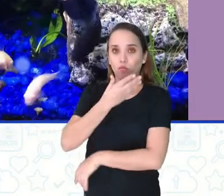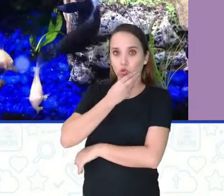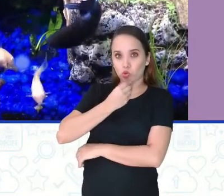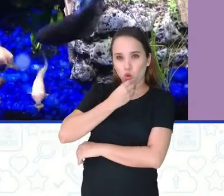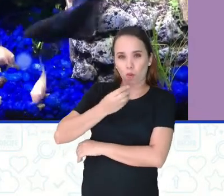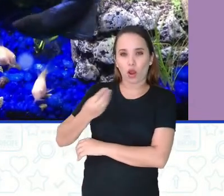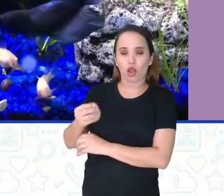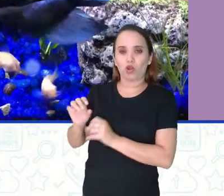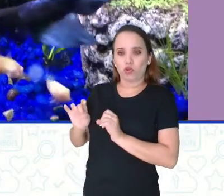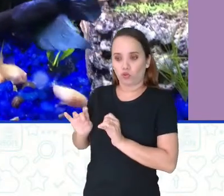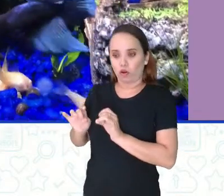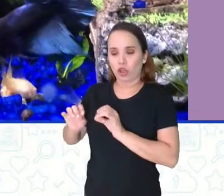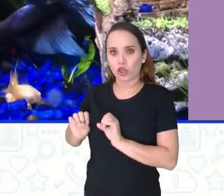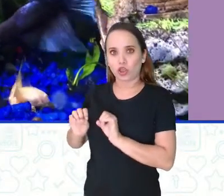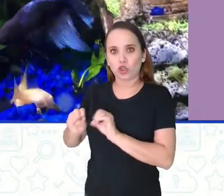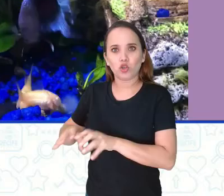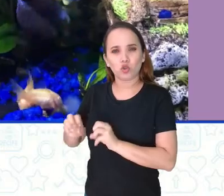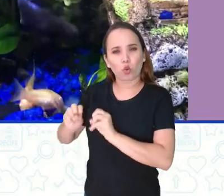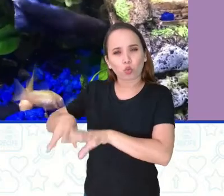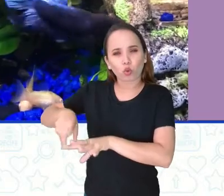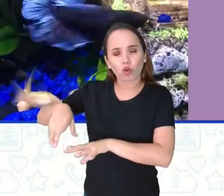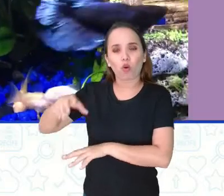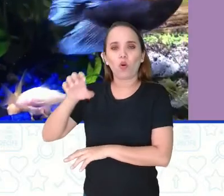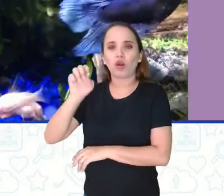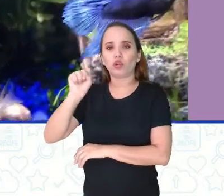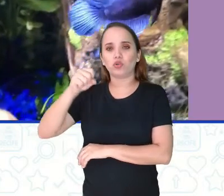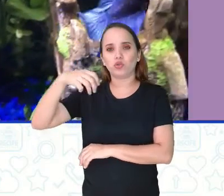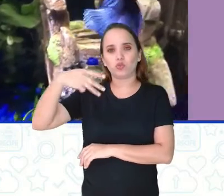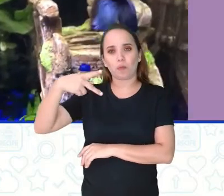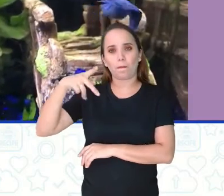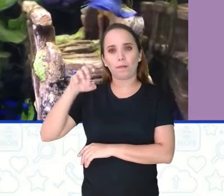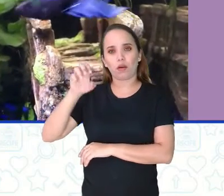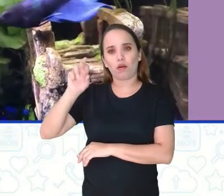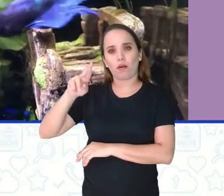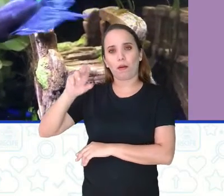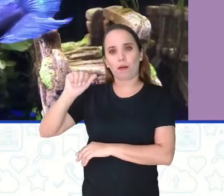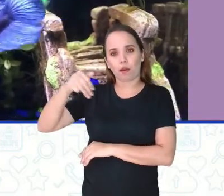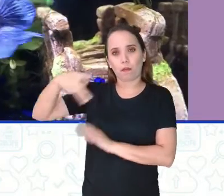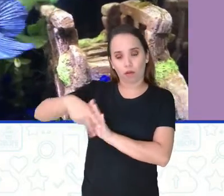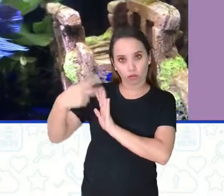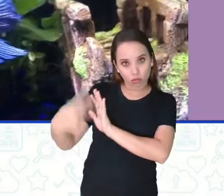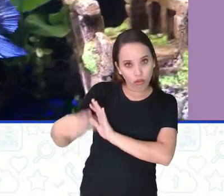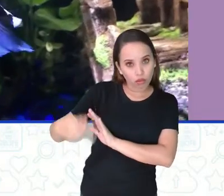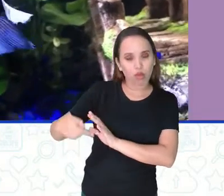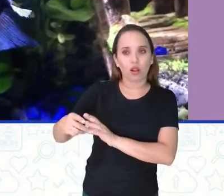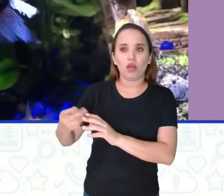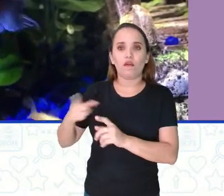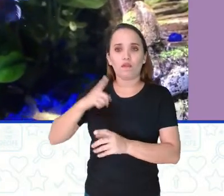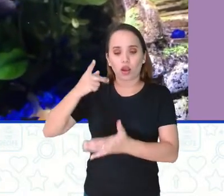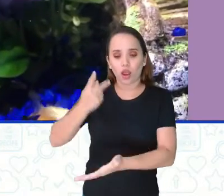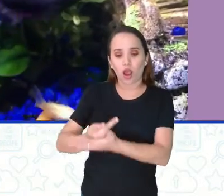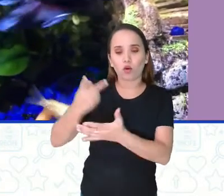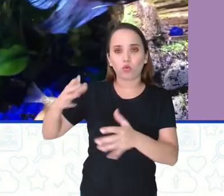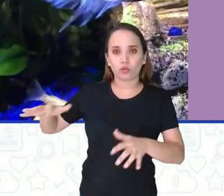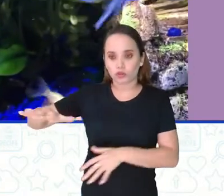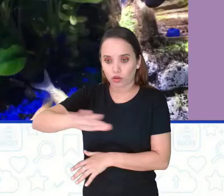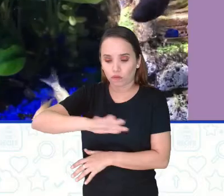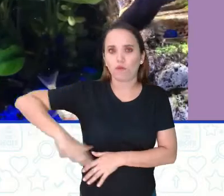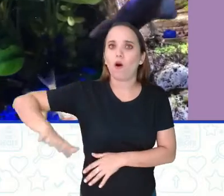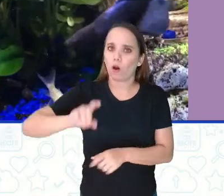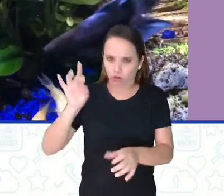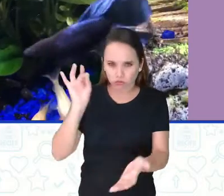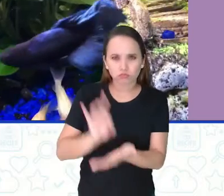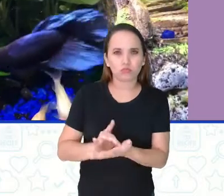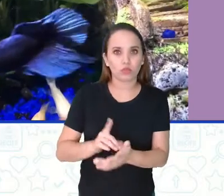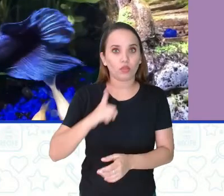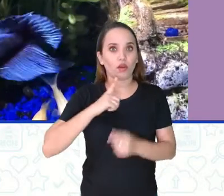seus espermatozoides, e essa união entre os gametas vai ocorrer externamente, ocorre realmente no ambiente. Nós